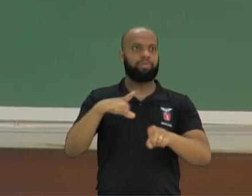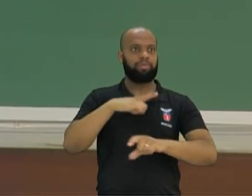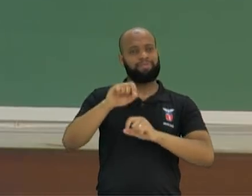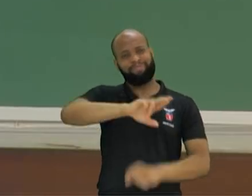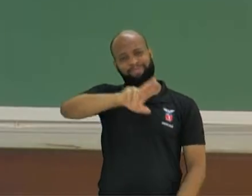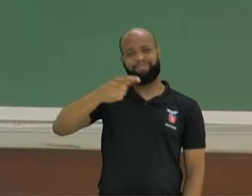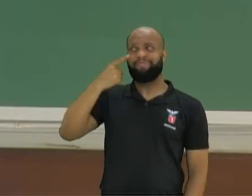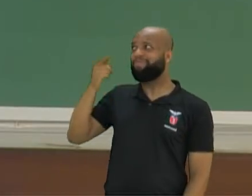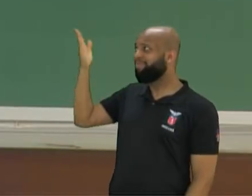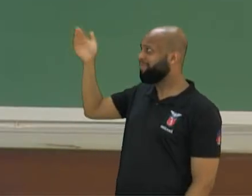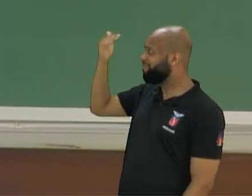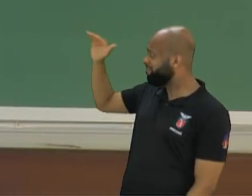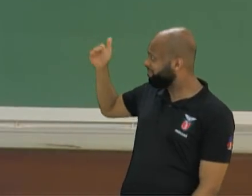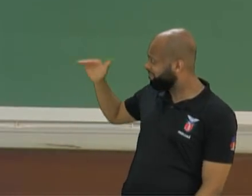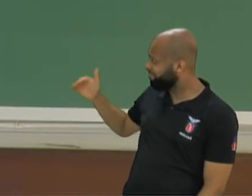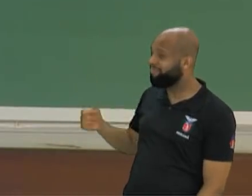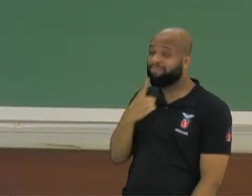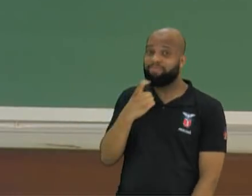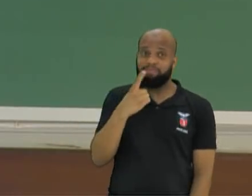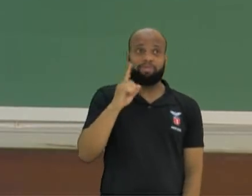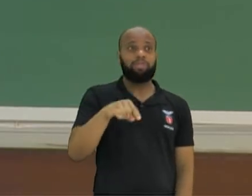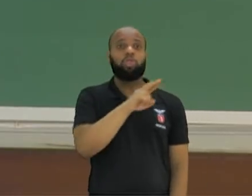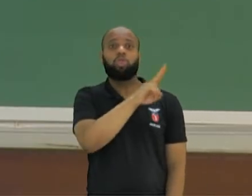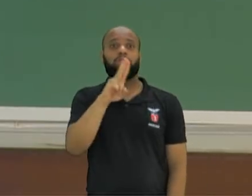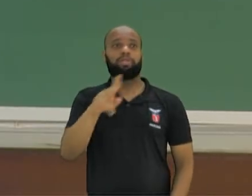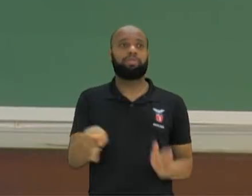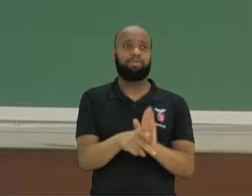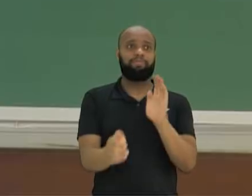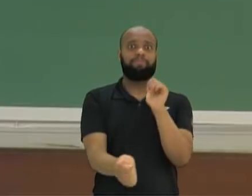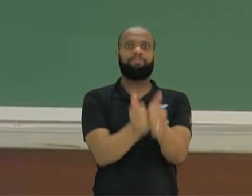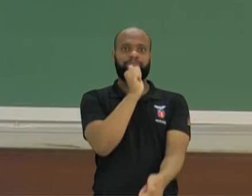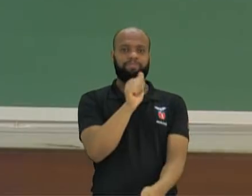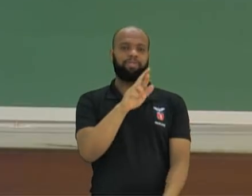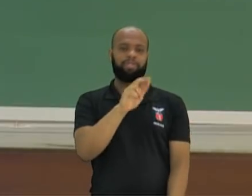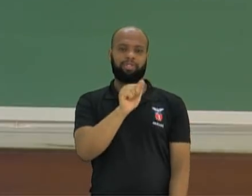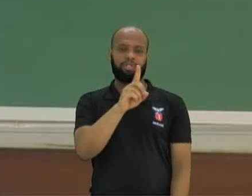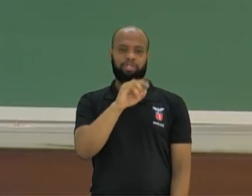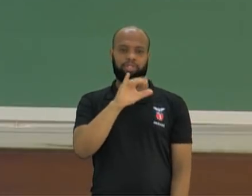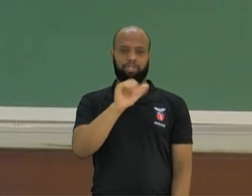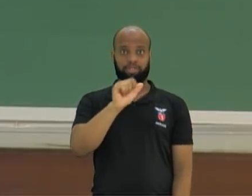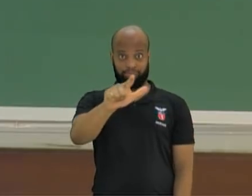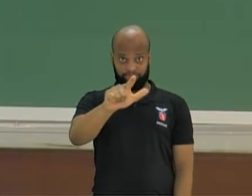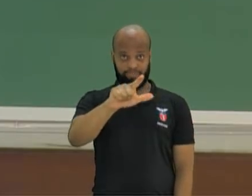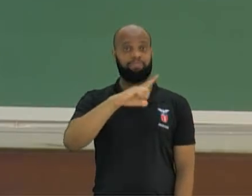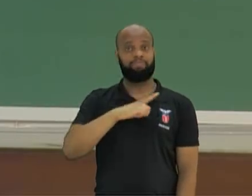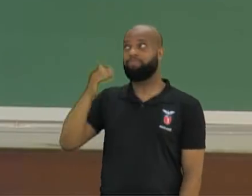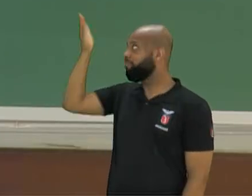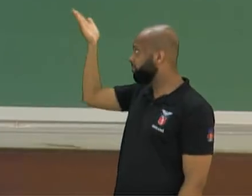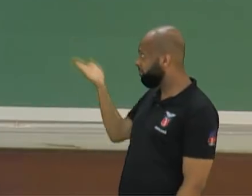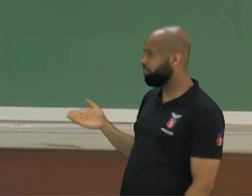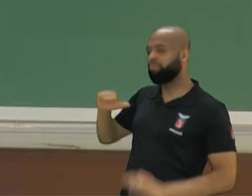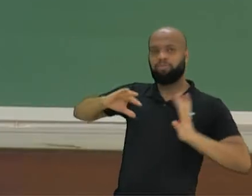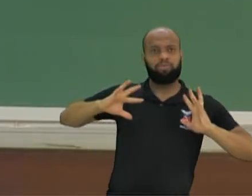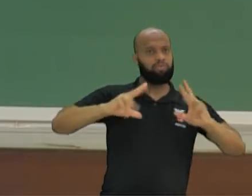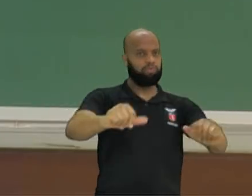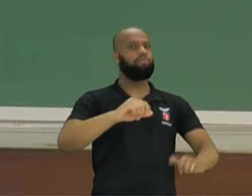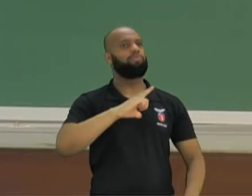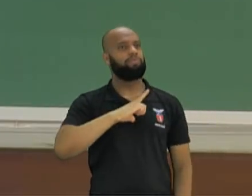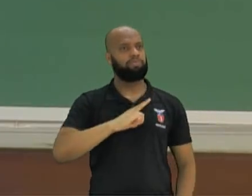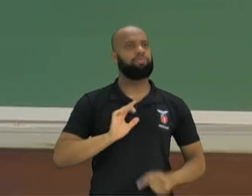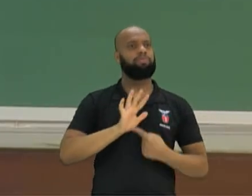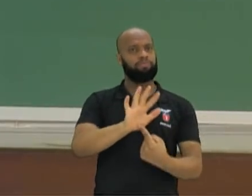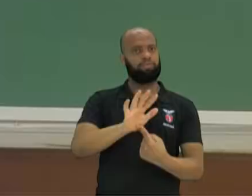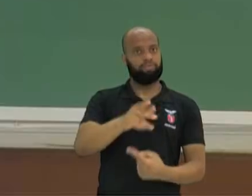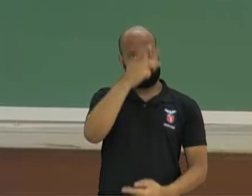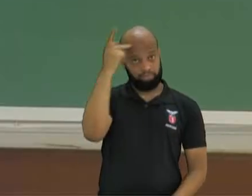paragliding, skydiving e jet boat. Pô, quer mais? Né? Oferecem todas essas atividades radicais aí para os